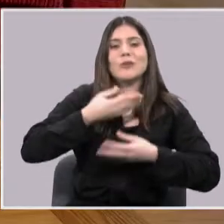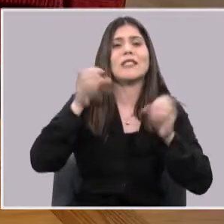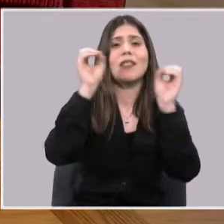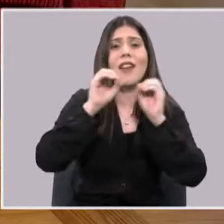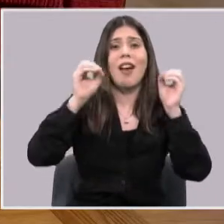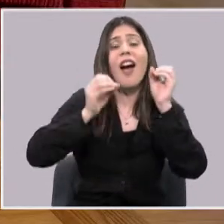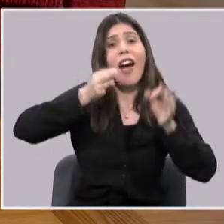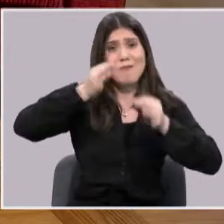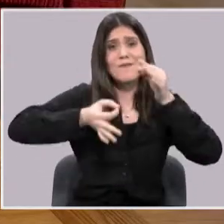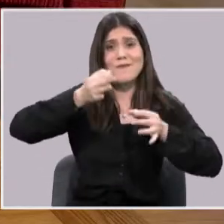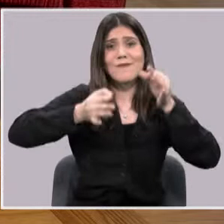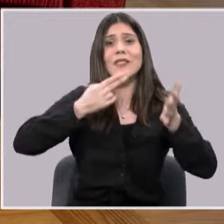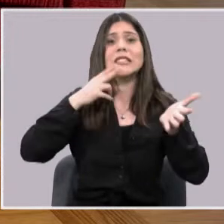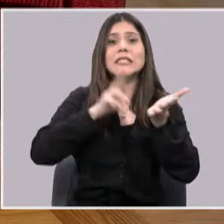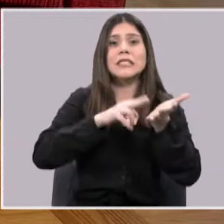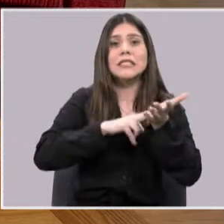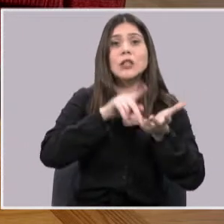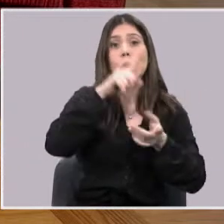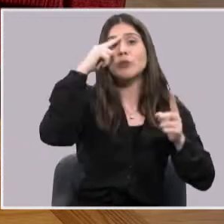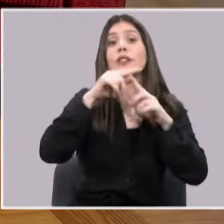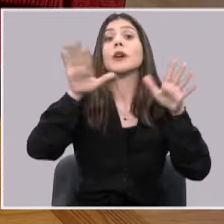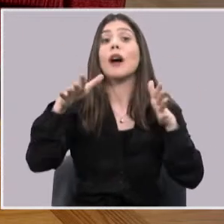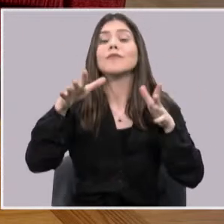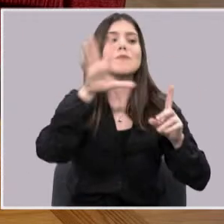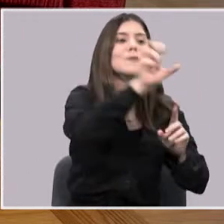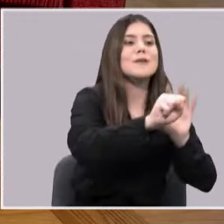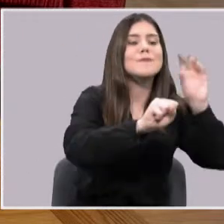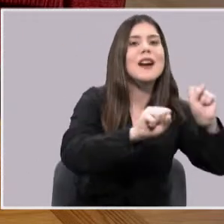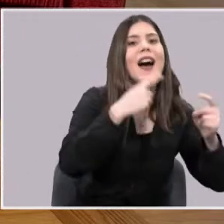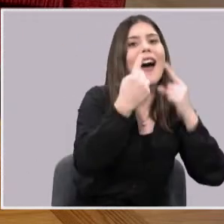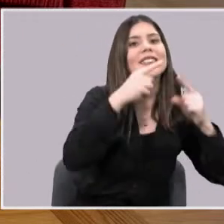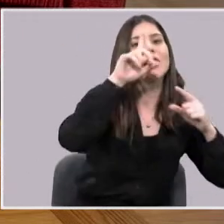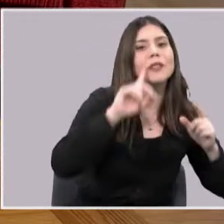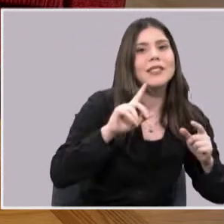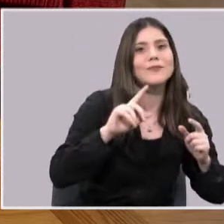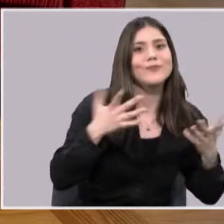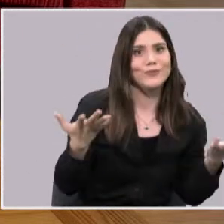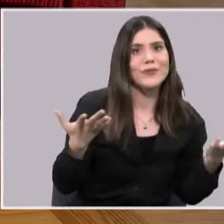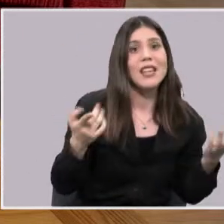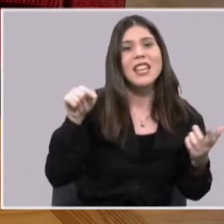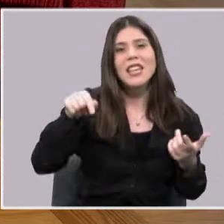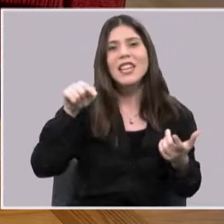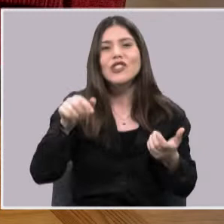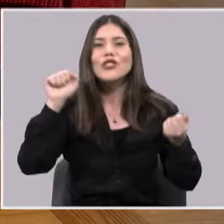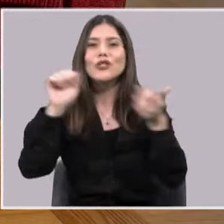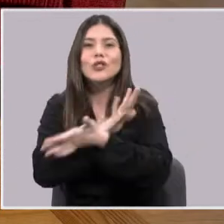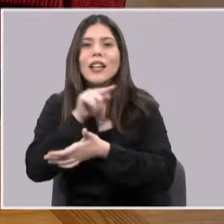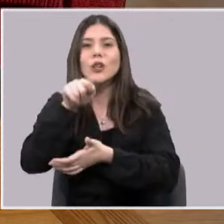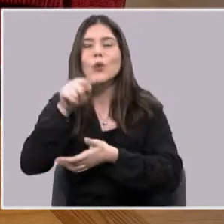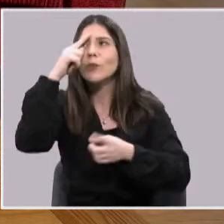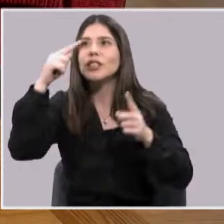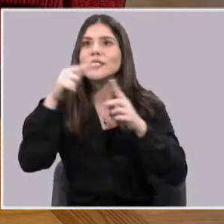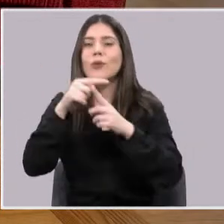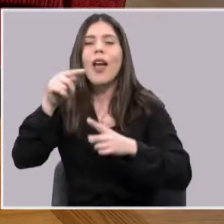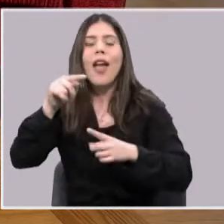espírito. O polígrafo, a máquina, serve para apanhar alguém a mentir, não é? É essa a essência da máquina. Este polígrafo não,